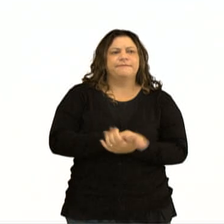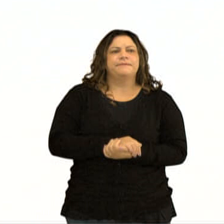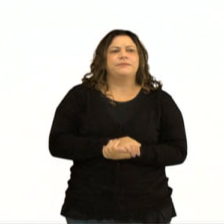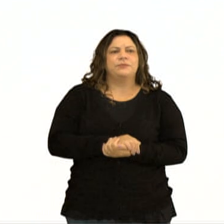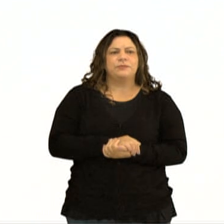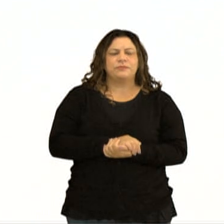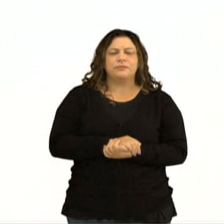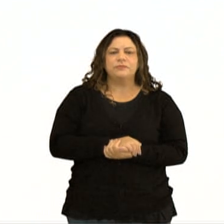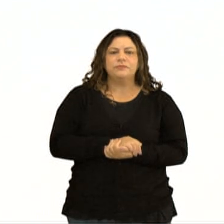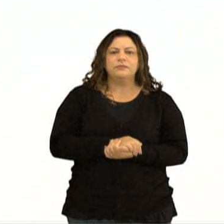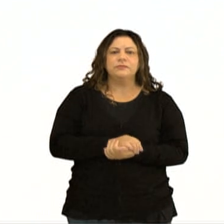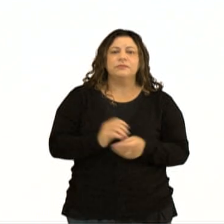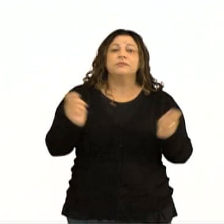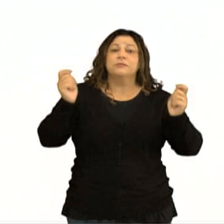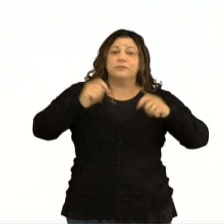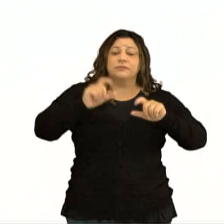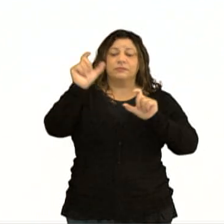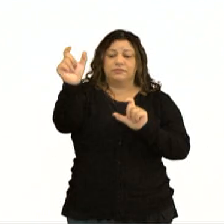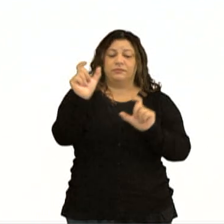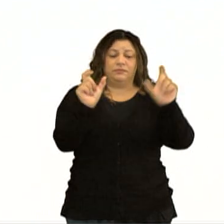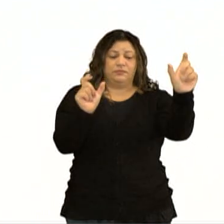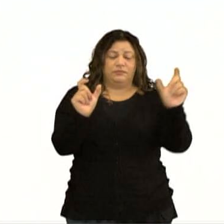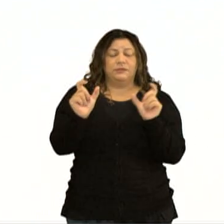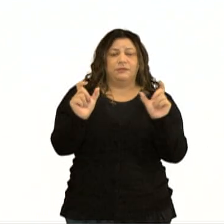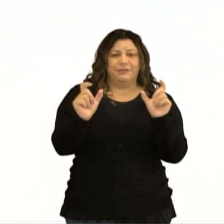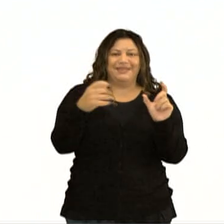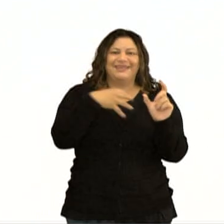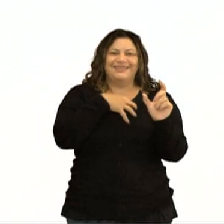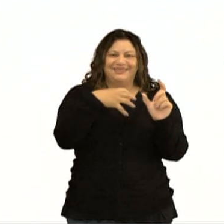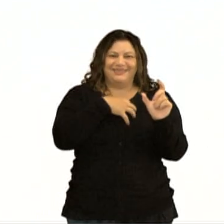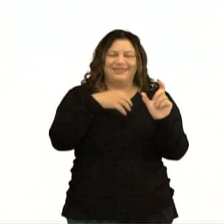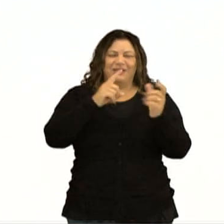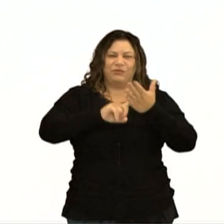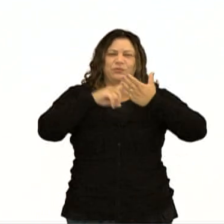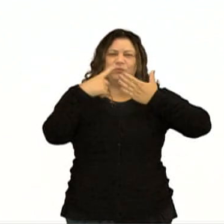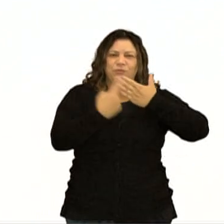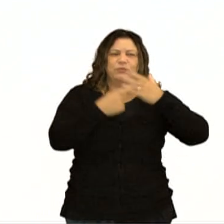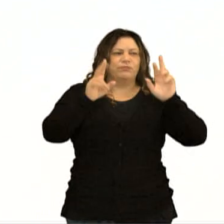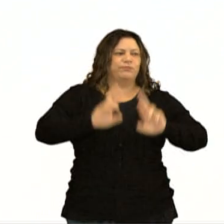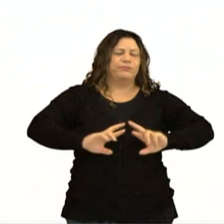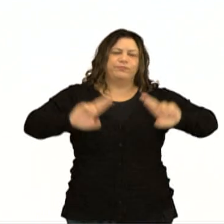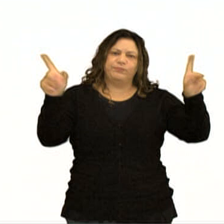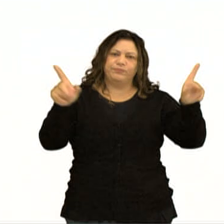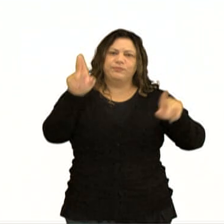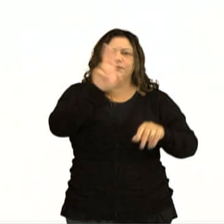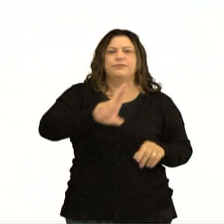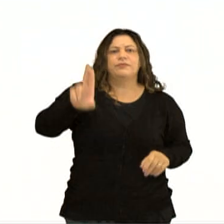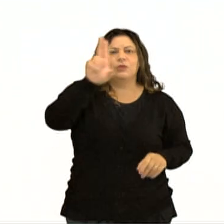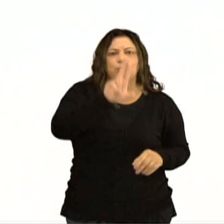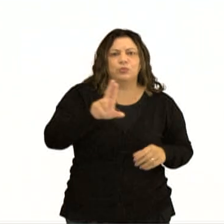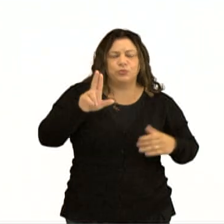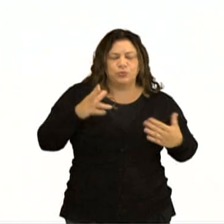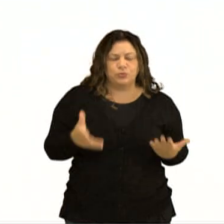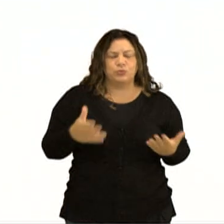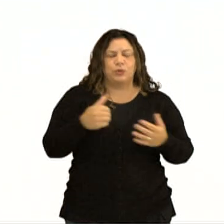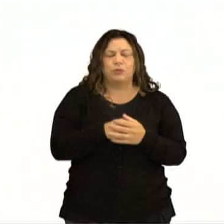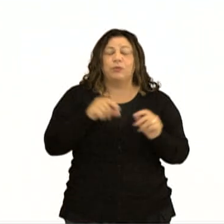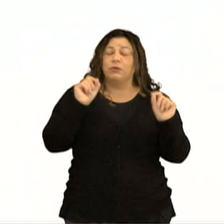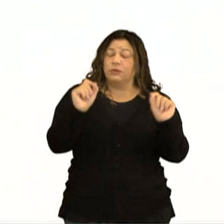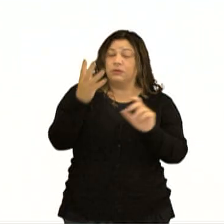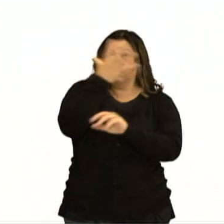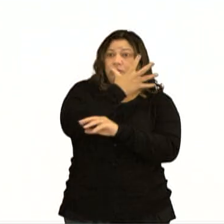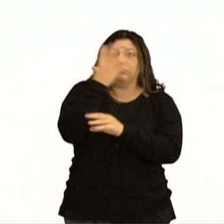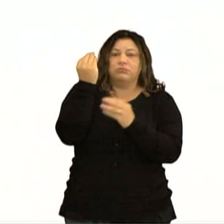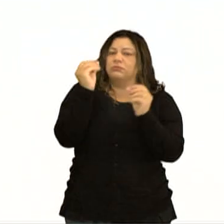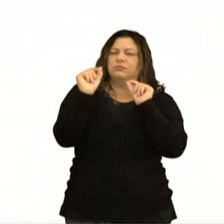elas são recursos que empregam palavras em sentido figurado, em sentido diferente do que é usual. Então, esqueça o